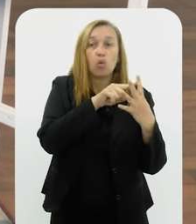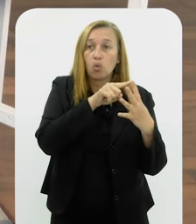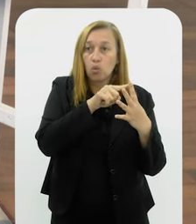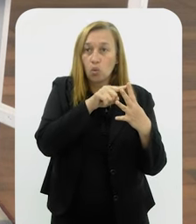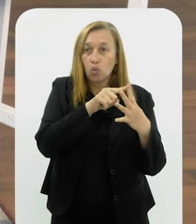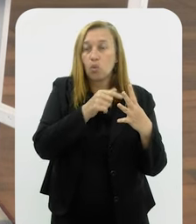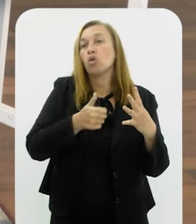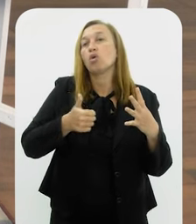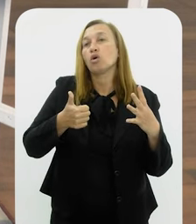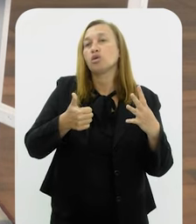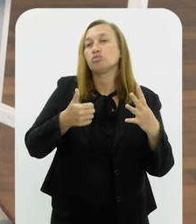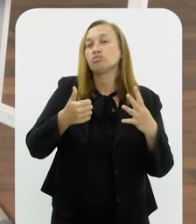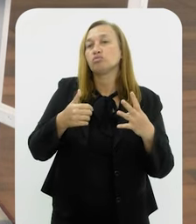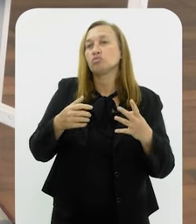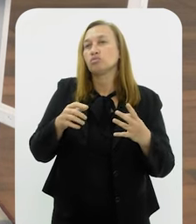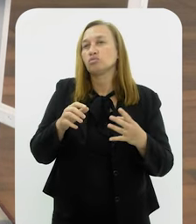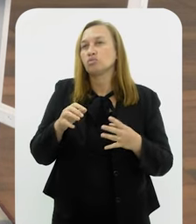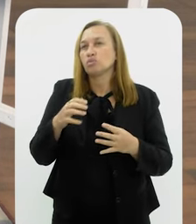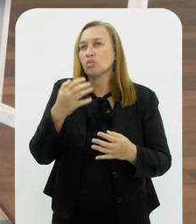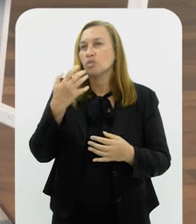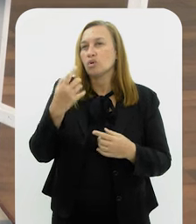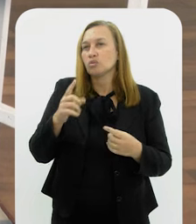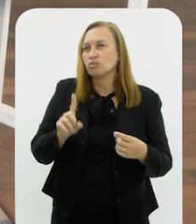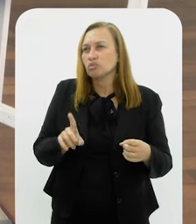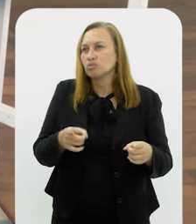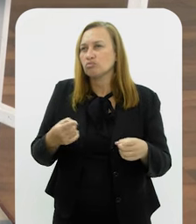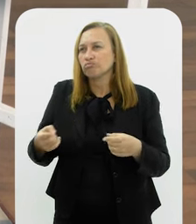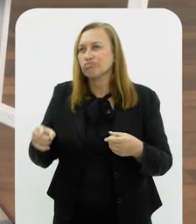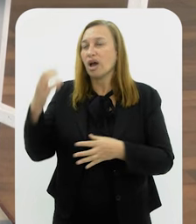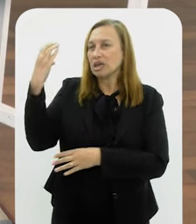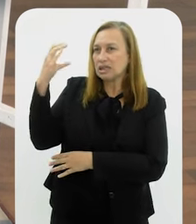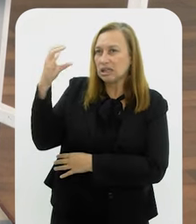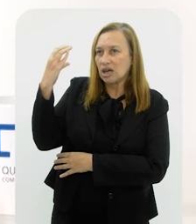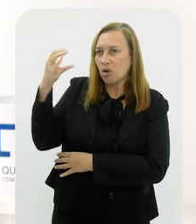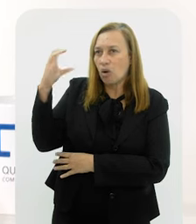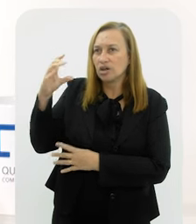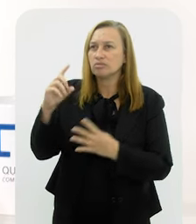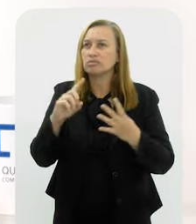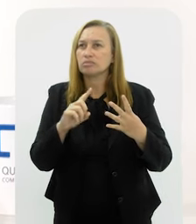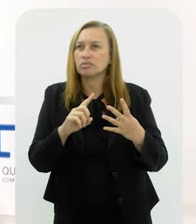Martinho, eu tinha um que tocava no grupo lá de Niterói,